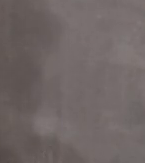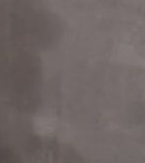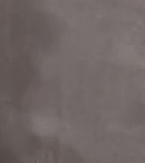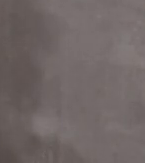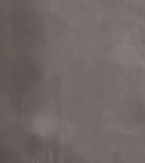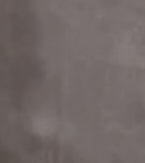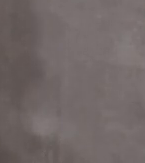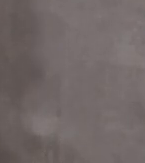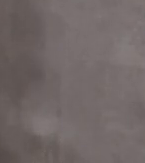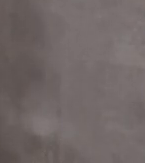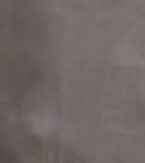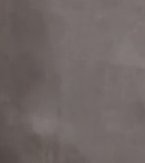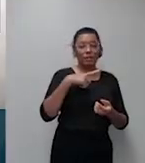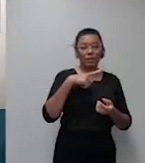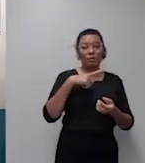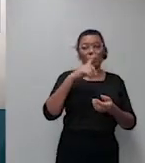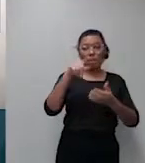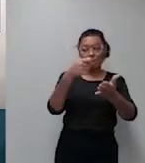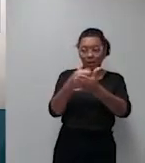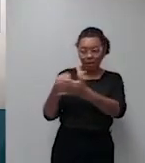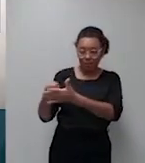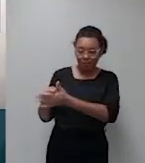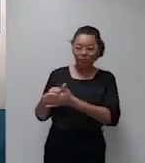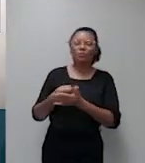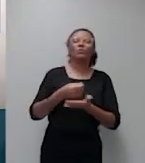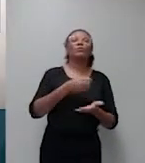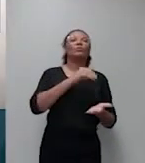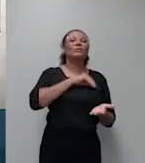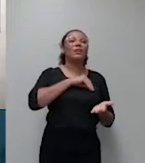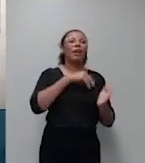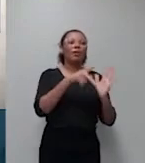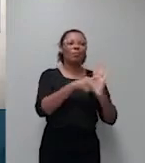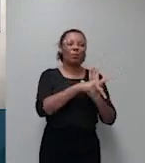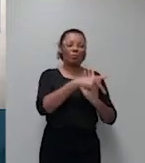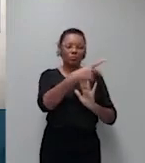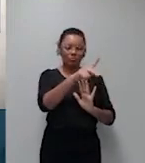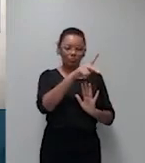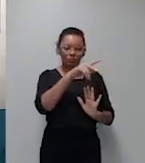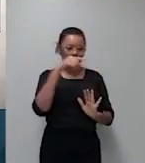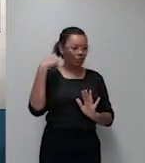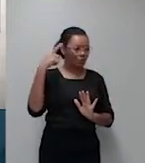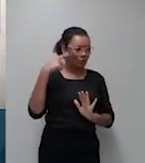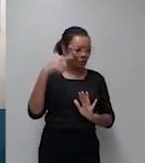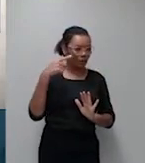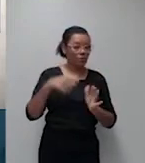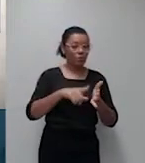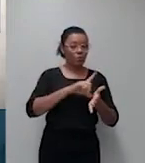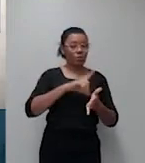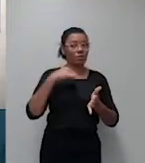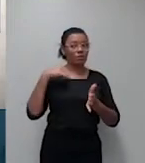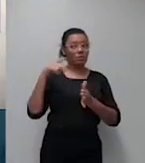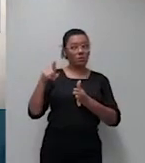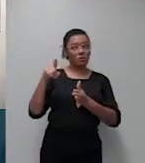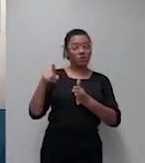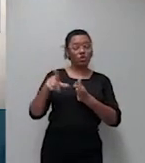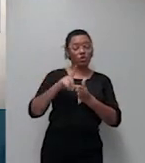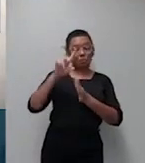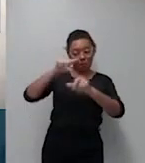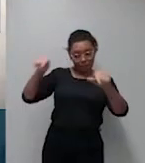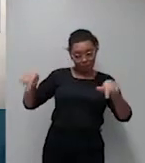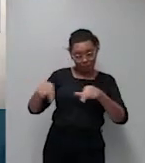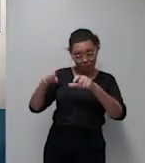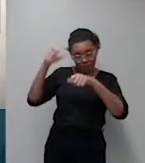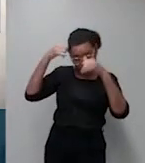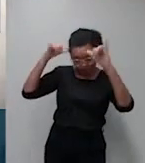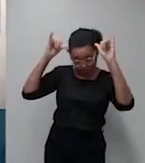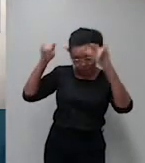turma do Superior Tribunal de Justiça o colegiado reafirmou o entendimento de que para aferir a existência de fraude à execução